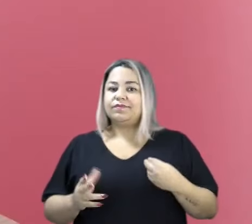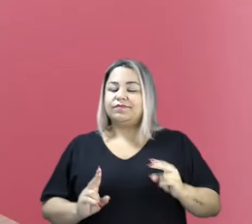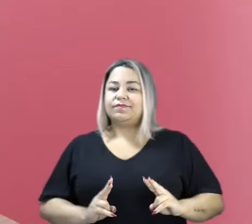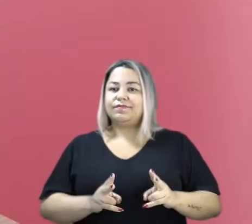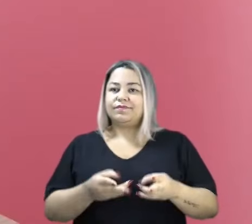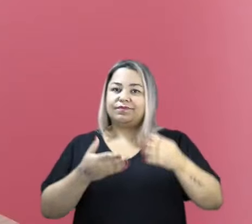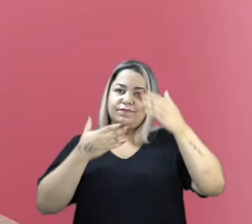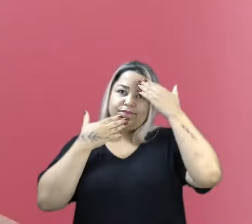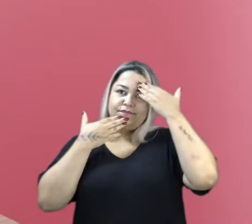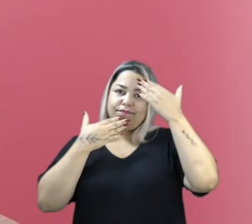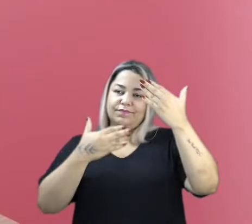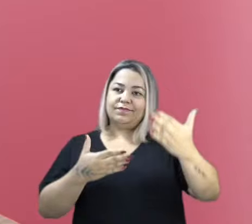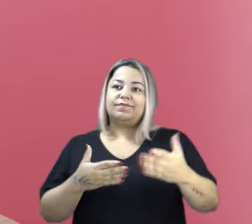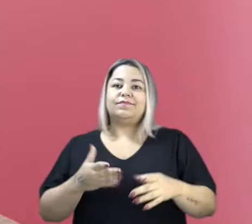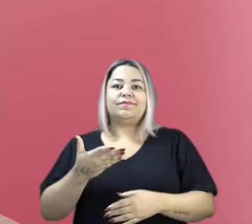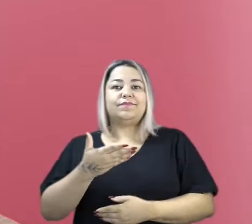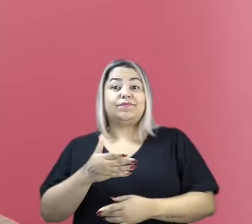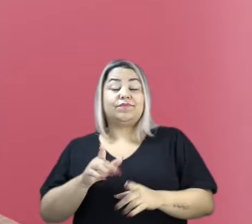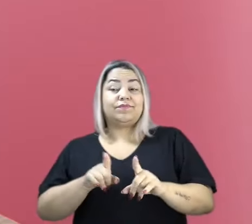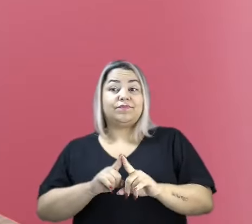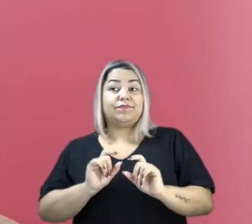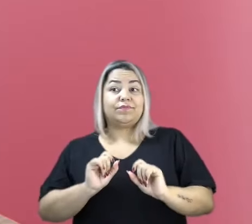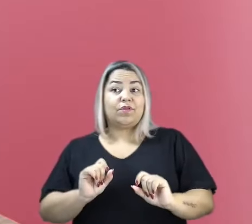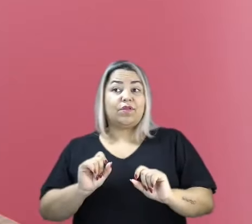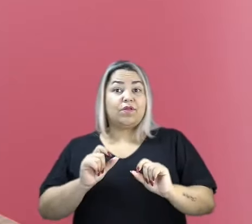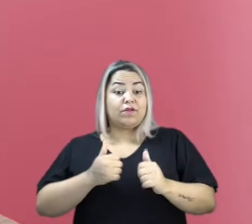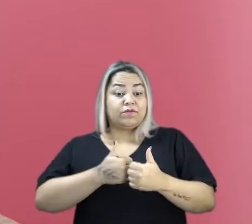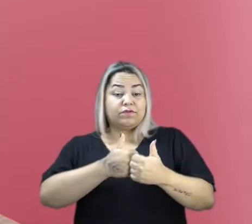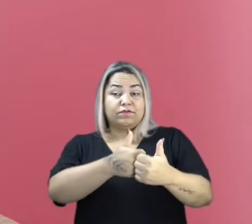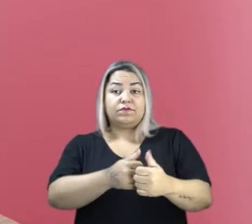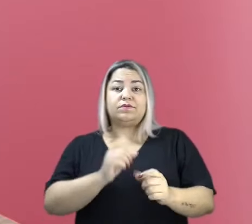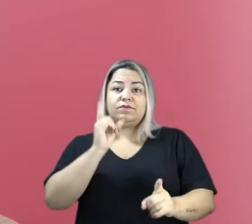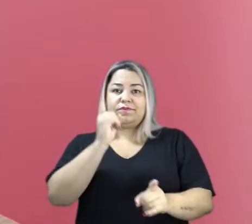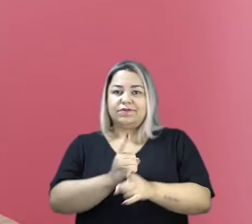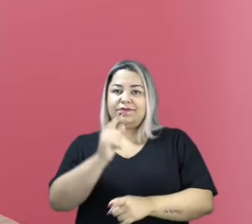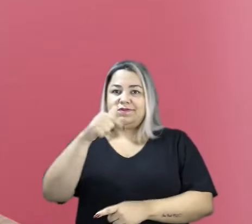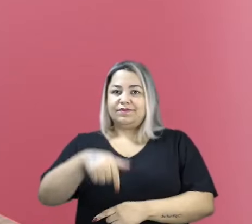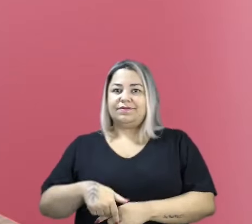obrigado também pela sua companhia, pela sua audiência de sempre. A gente se encontra